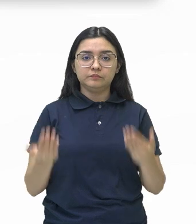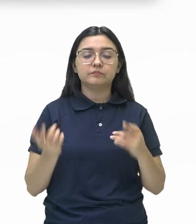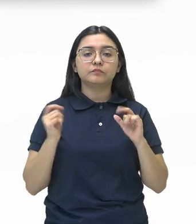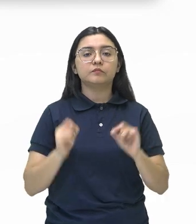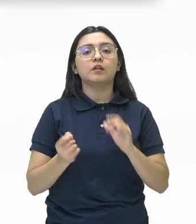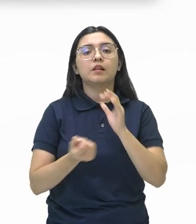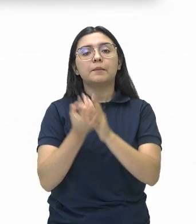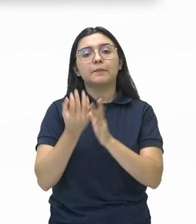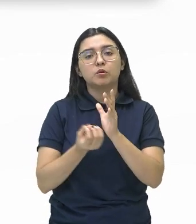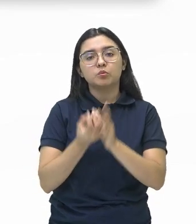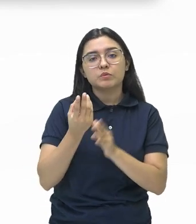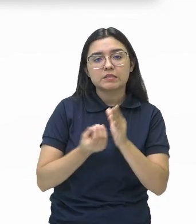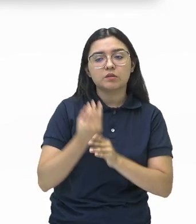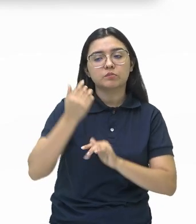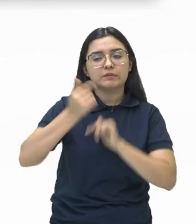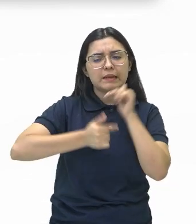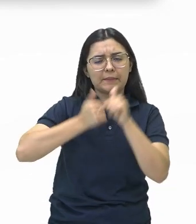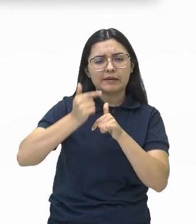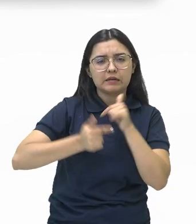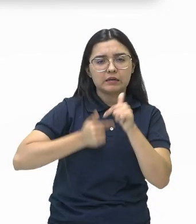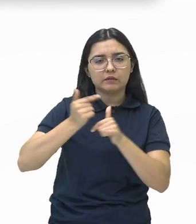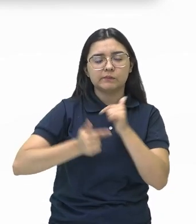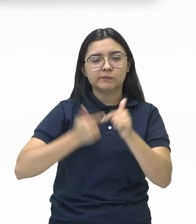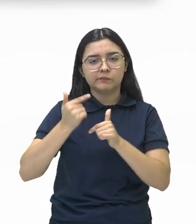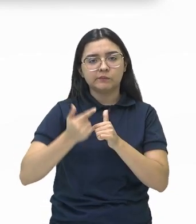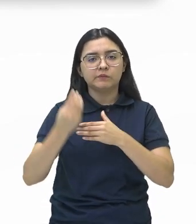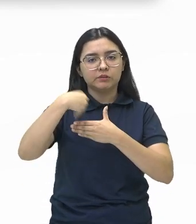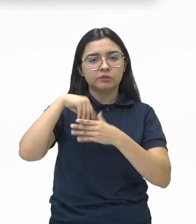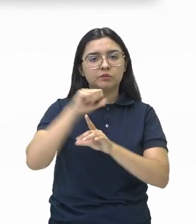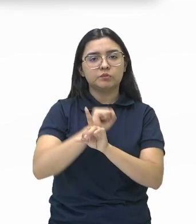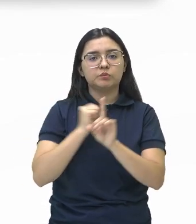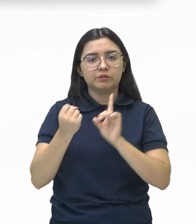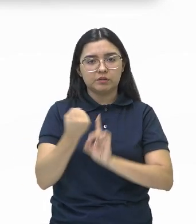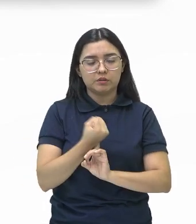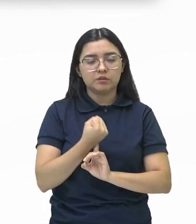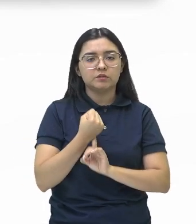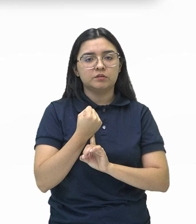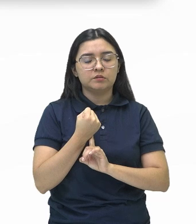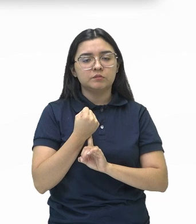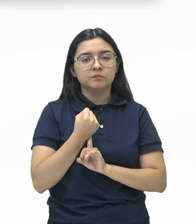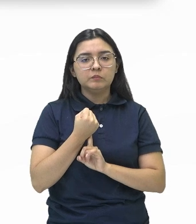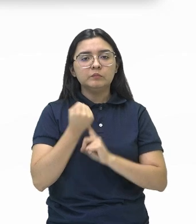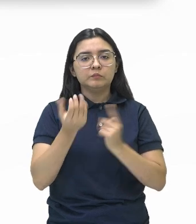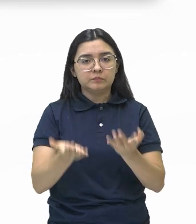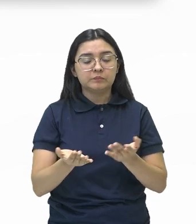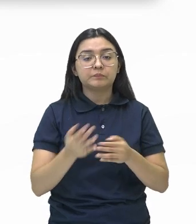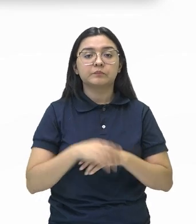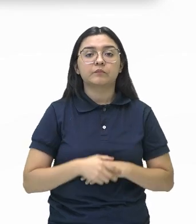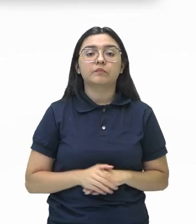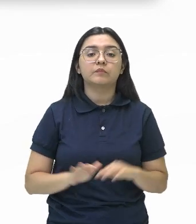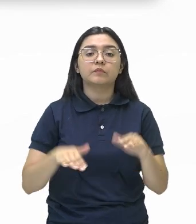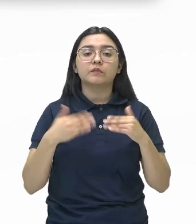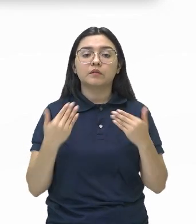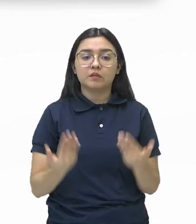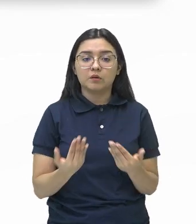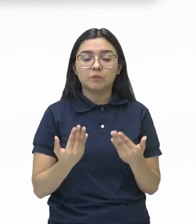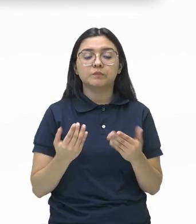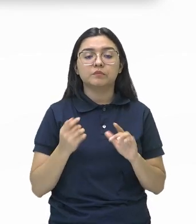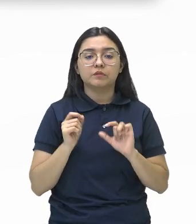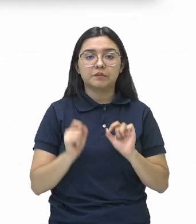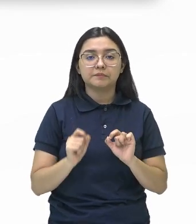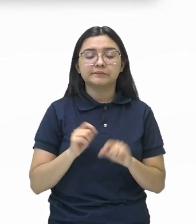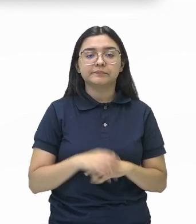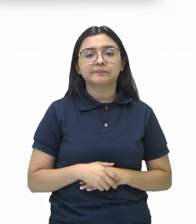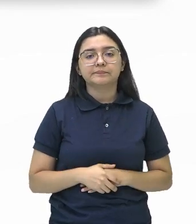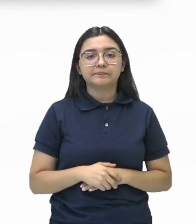está produzindo, né, na sociedade, para a sociedade. Então, tudo isso aí,